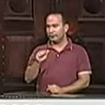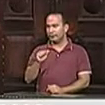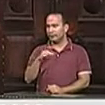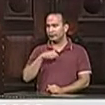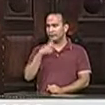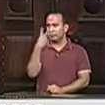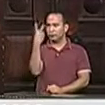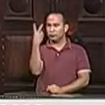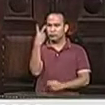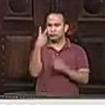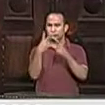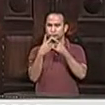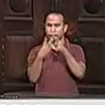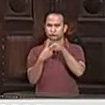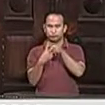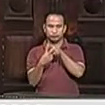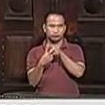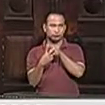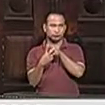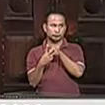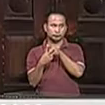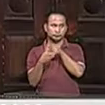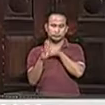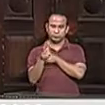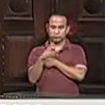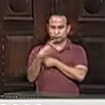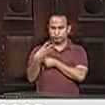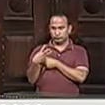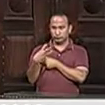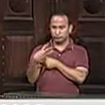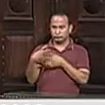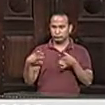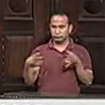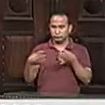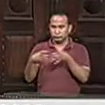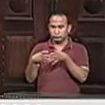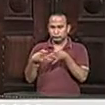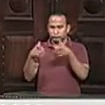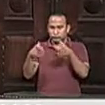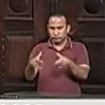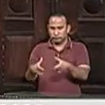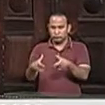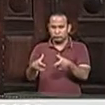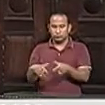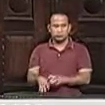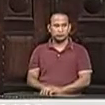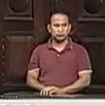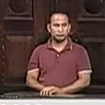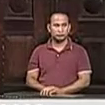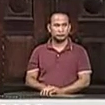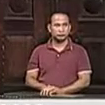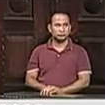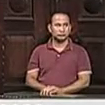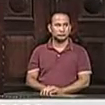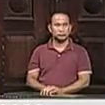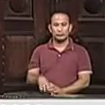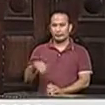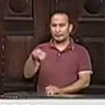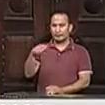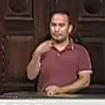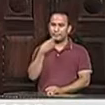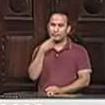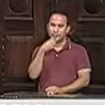CAPs AD3. Um situado ali no bairro de Turiaçu, próximo ao Parque